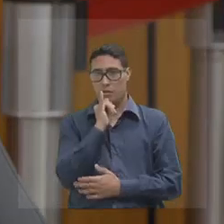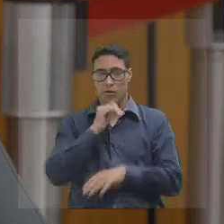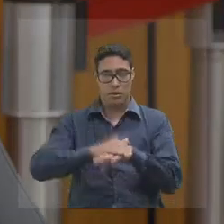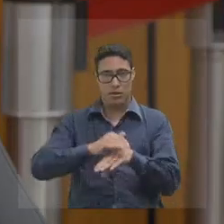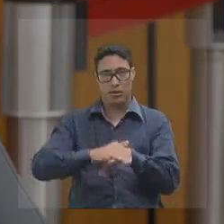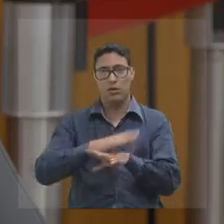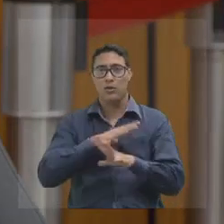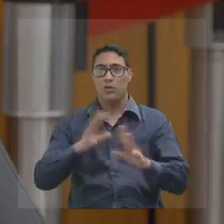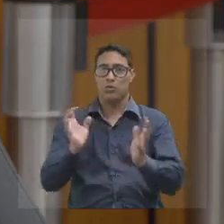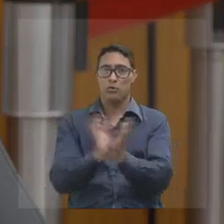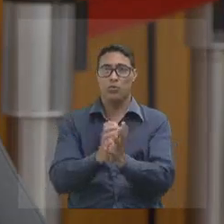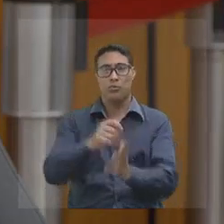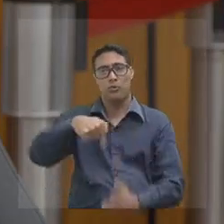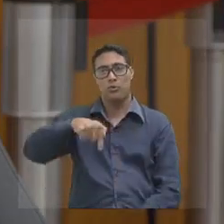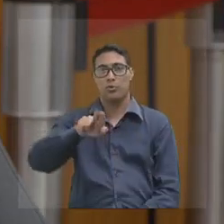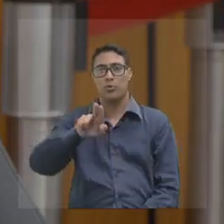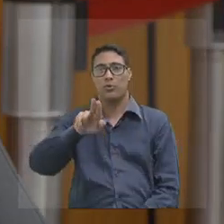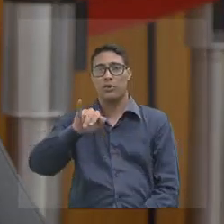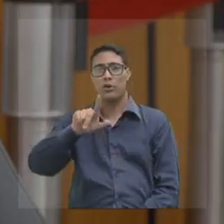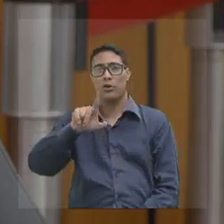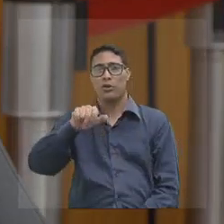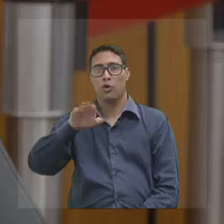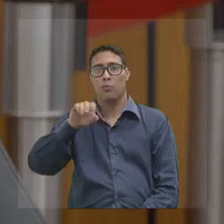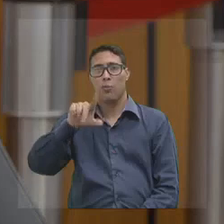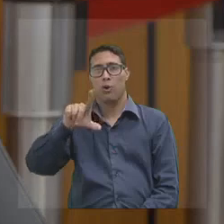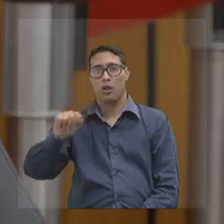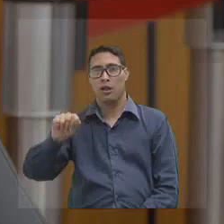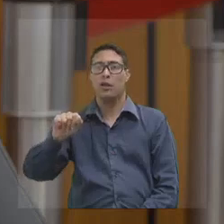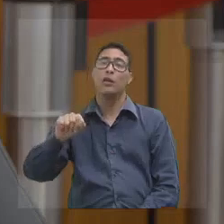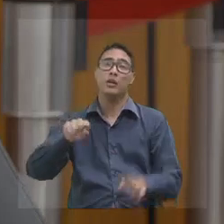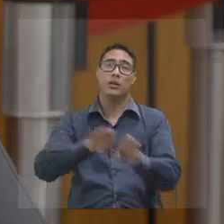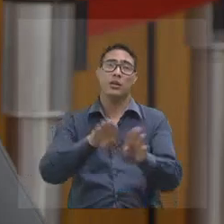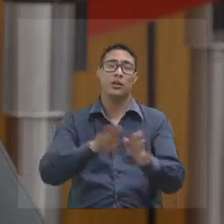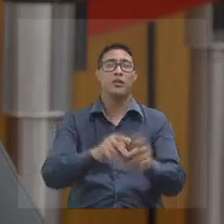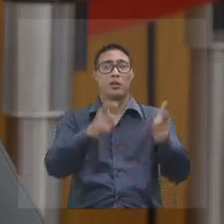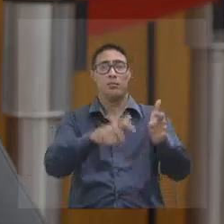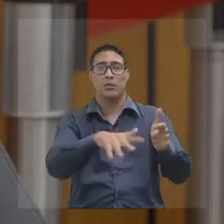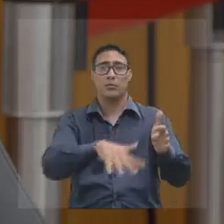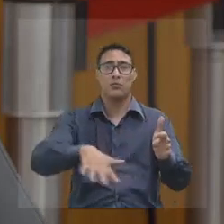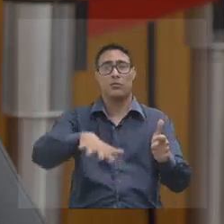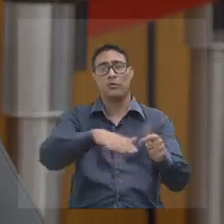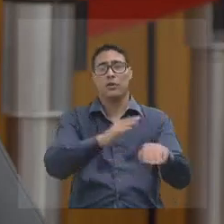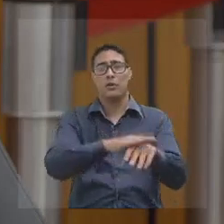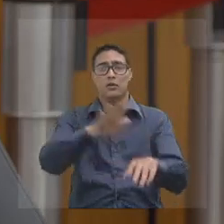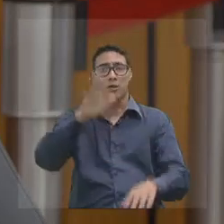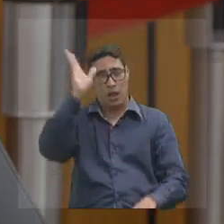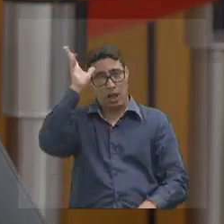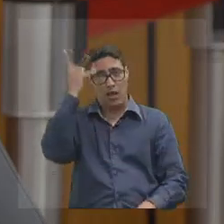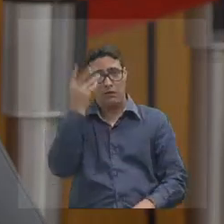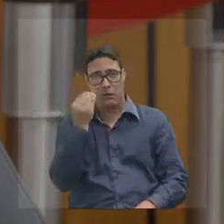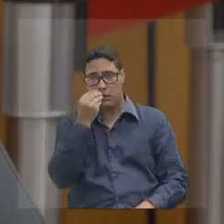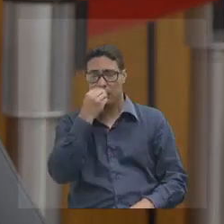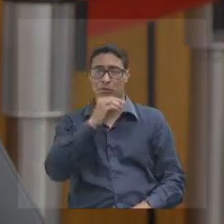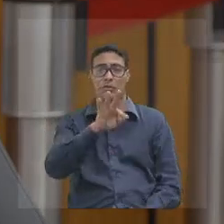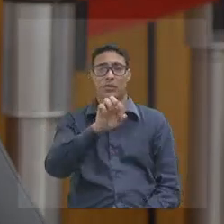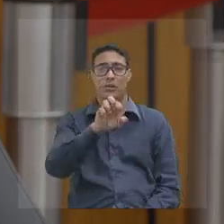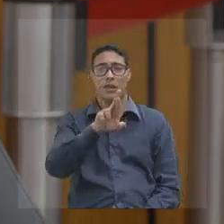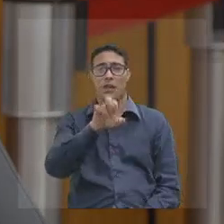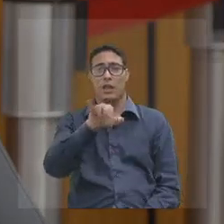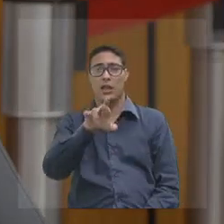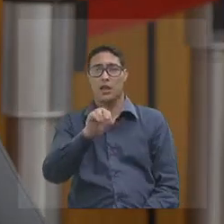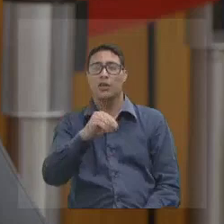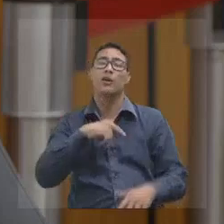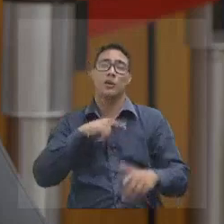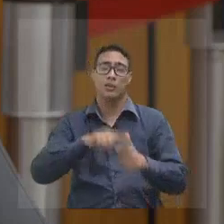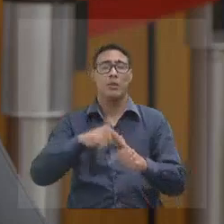quilombola mas também é os povos de terreiro as religiões de matriz africana também tem avançado